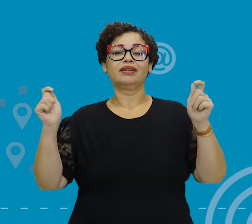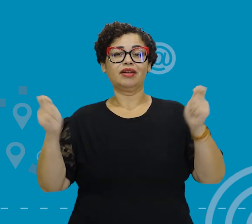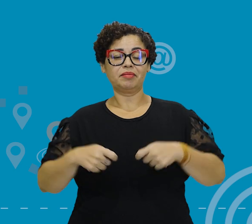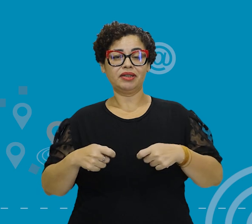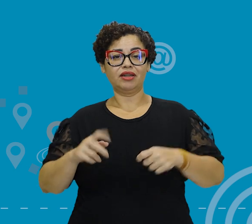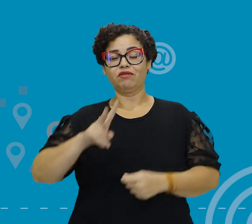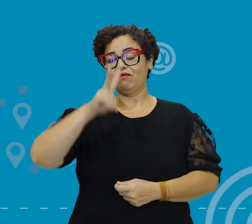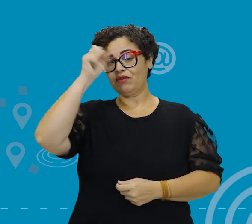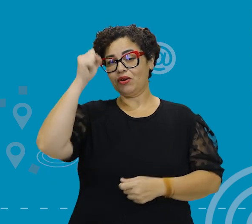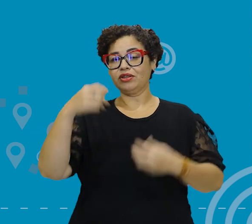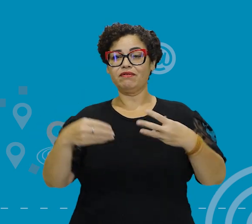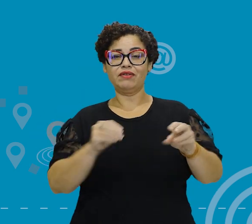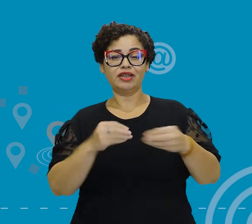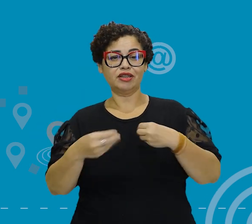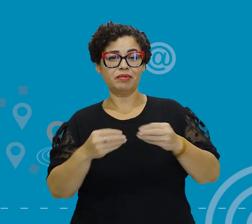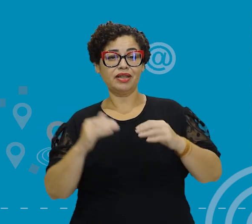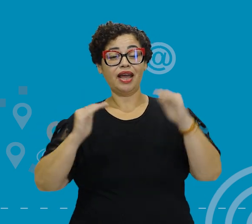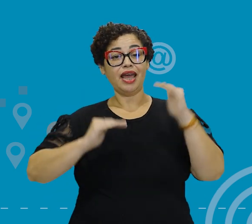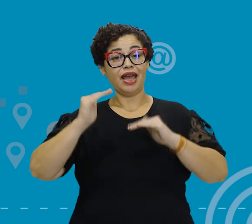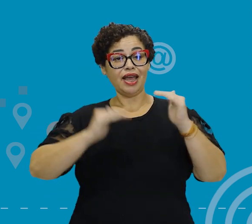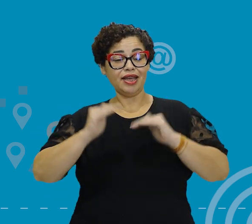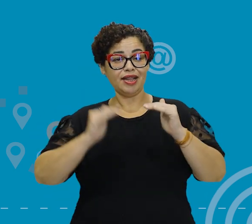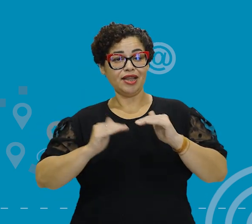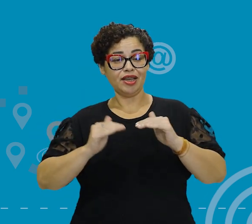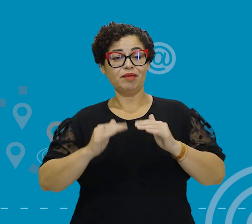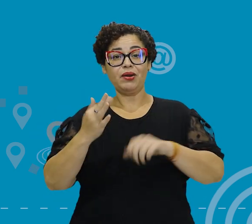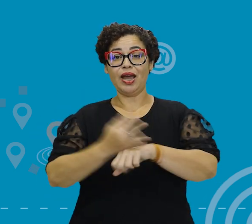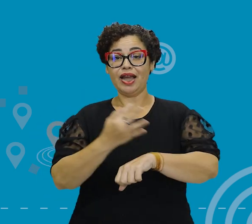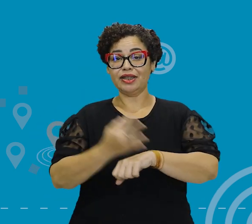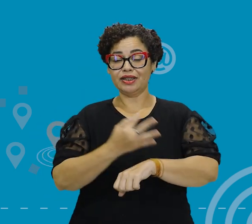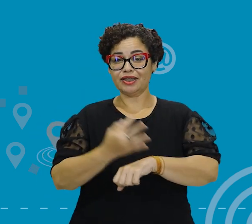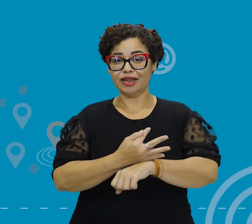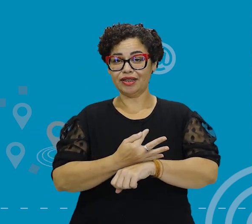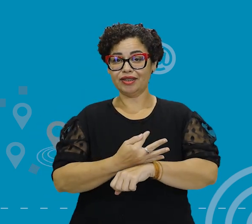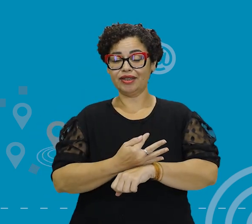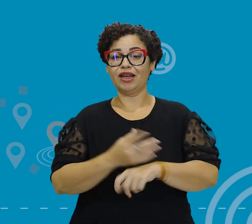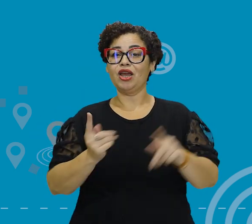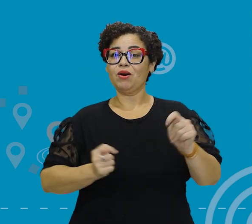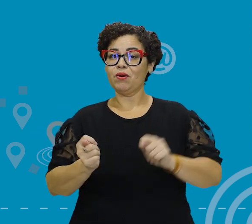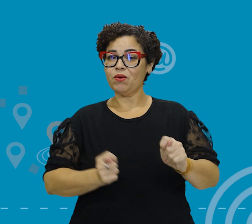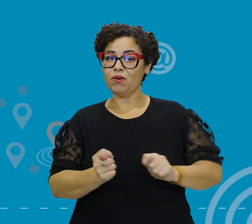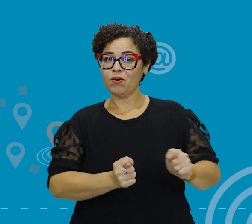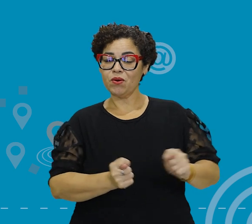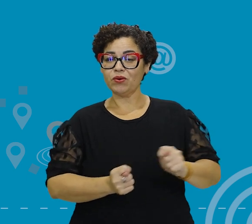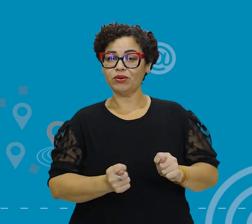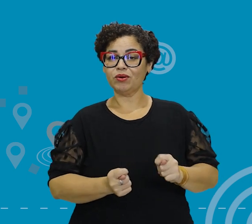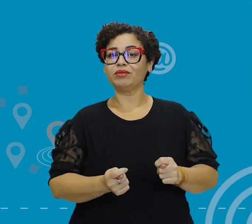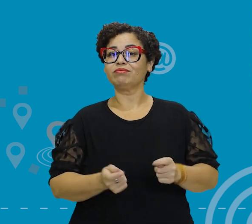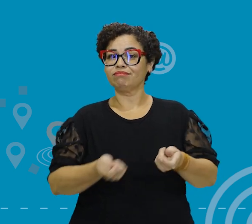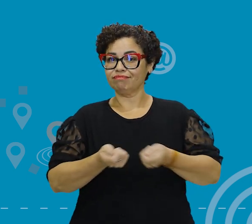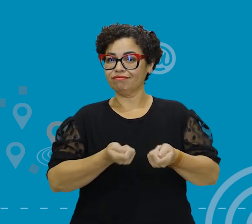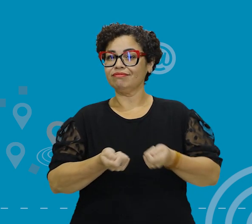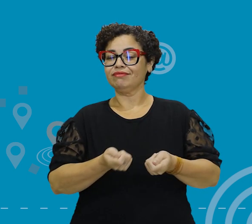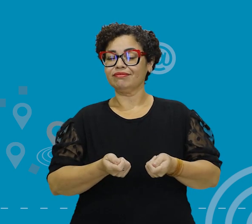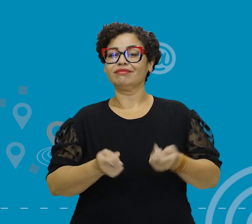como força, flexibilidade, equilíbrio, resistência e coordenação. Essas